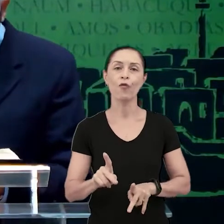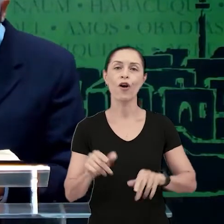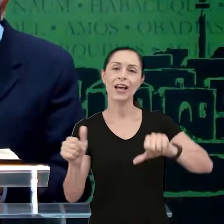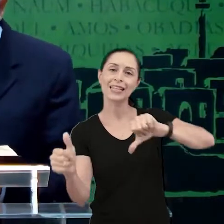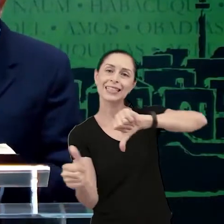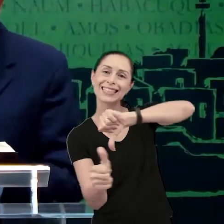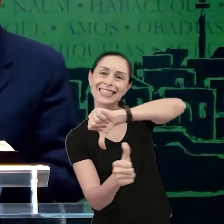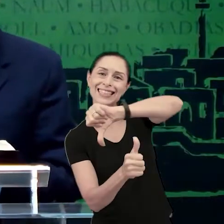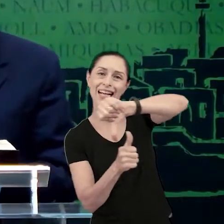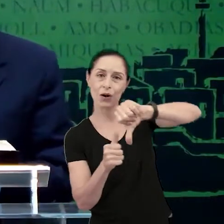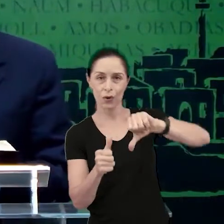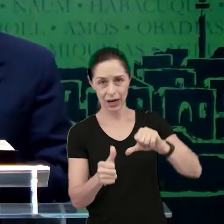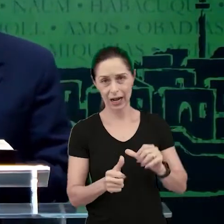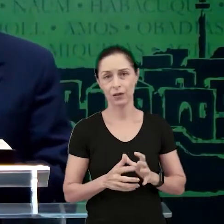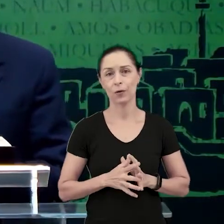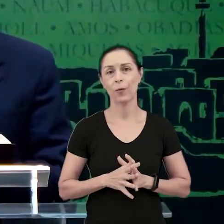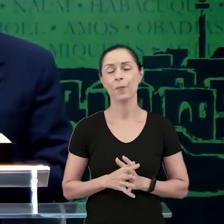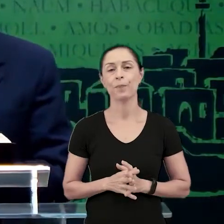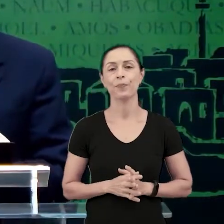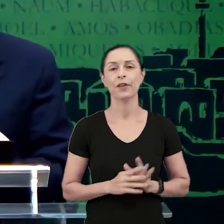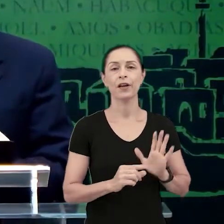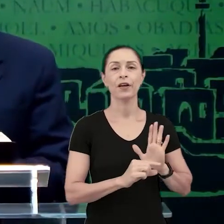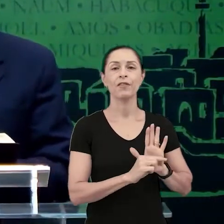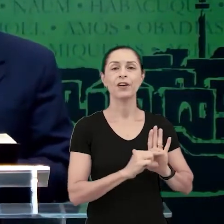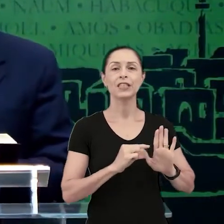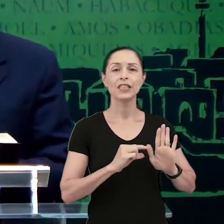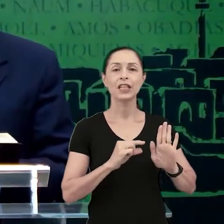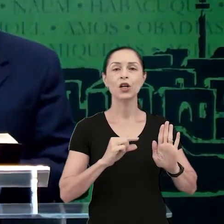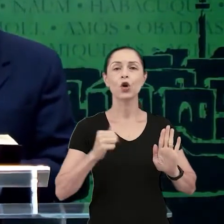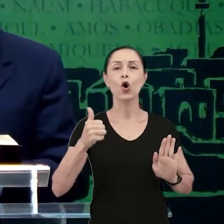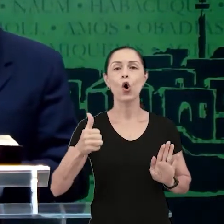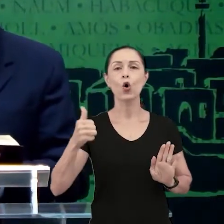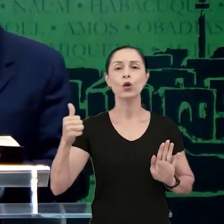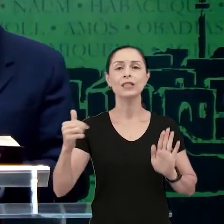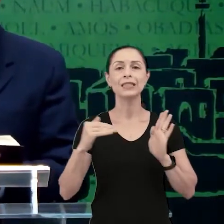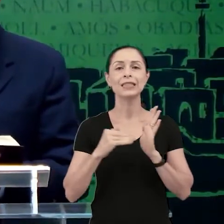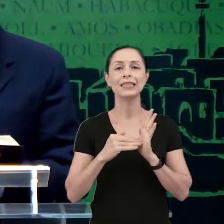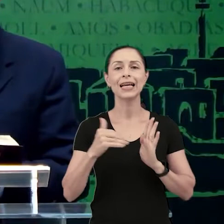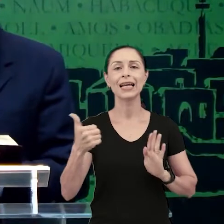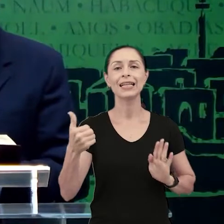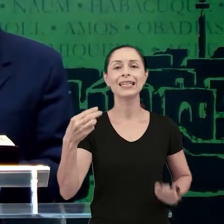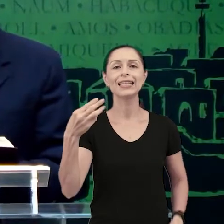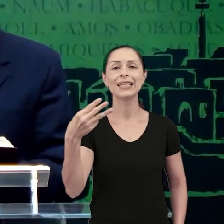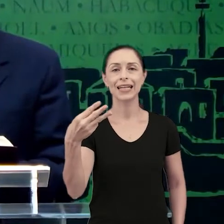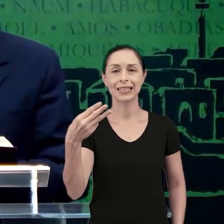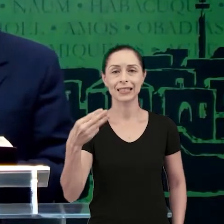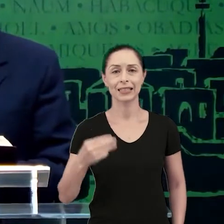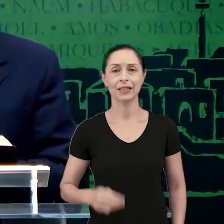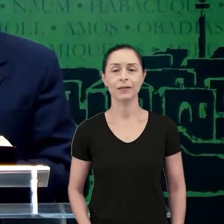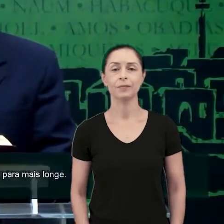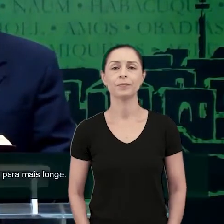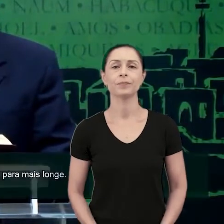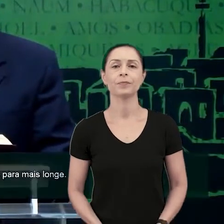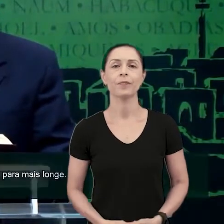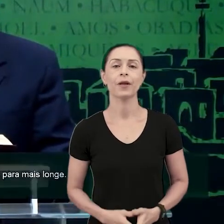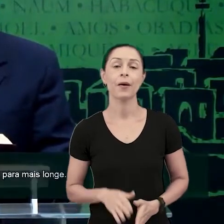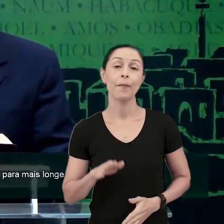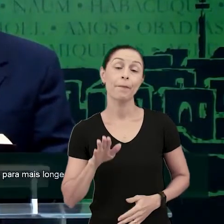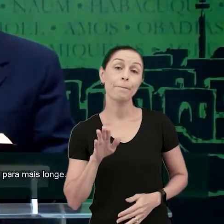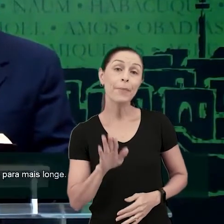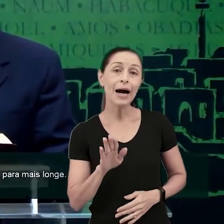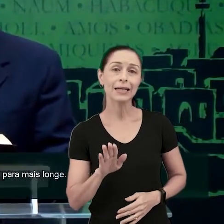desolação temporária do seu povo. Versículos 11 a 13 são maravilhosos nesse sentido. Olha aí comigo: no dia da reedificação dos